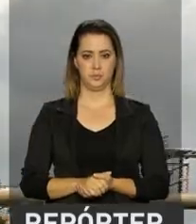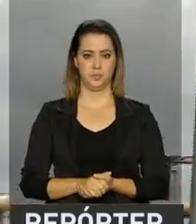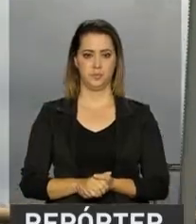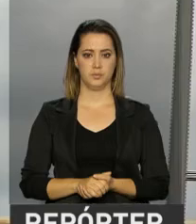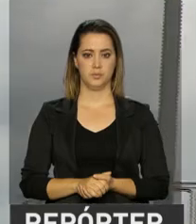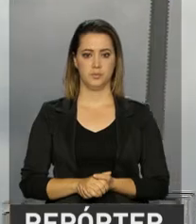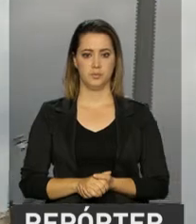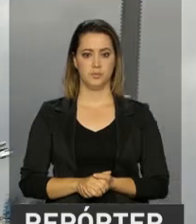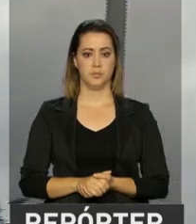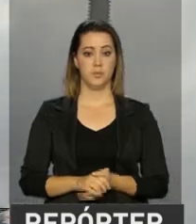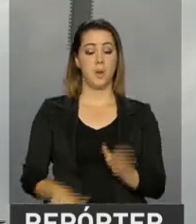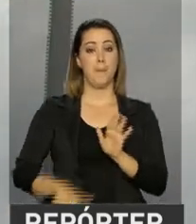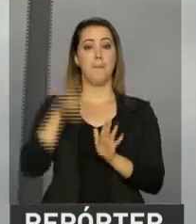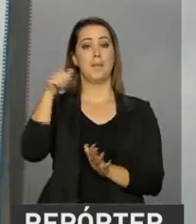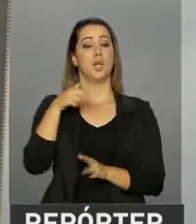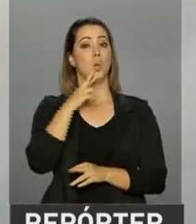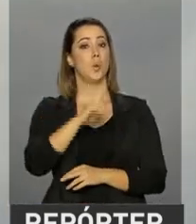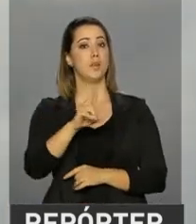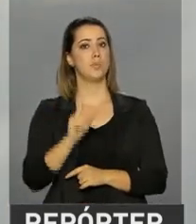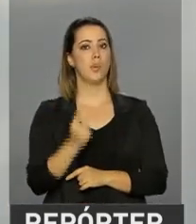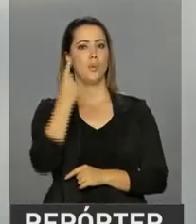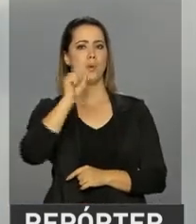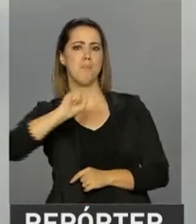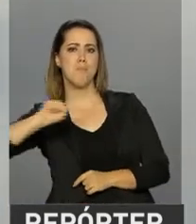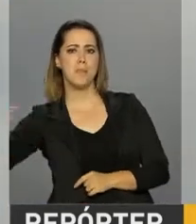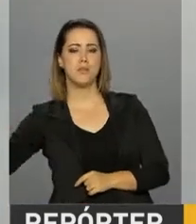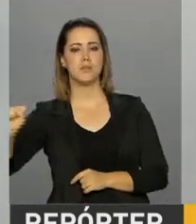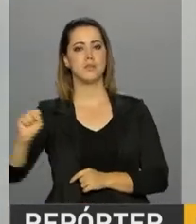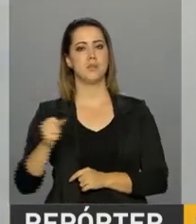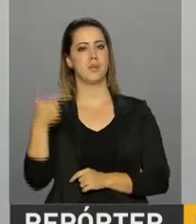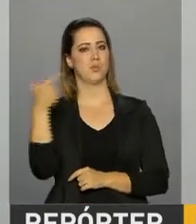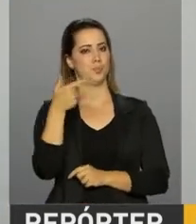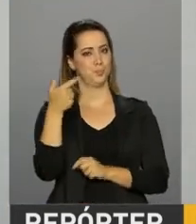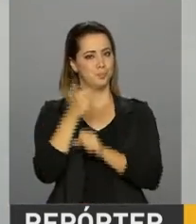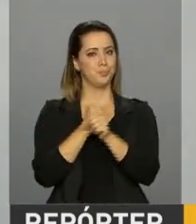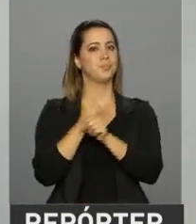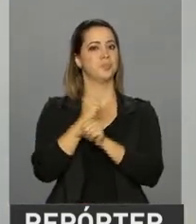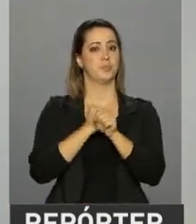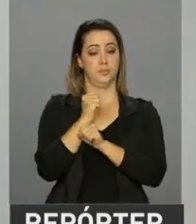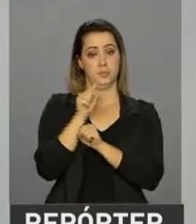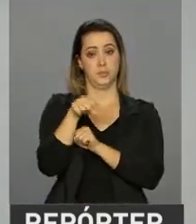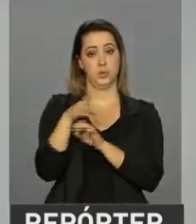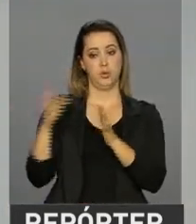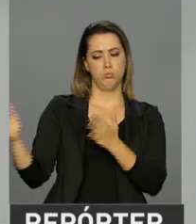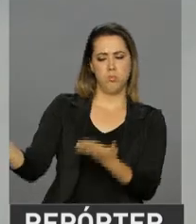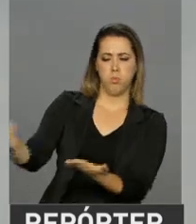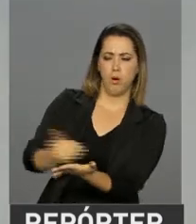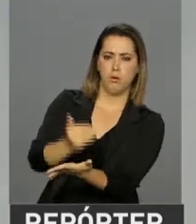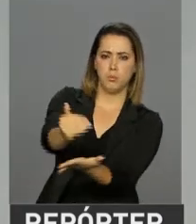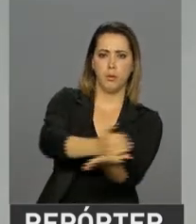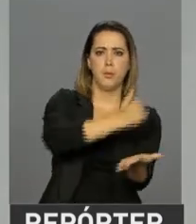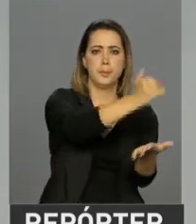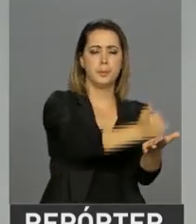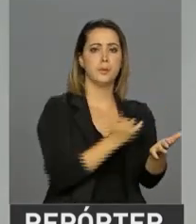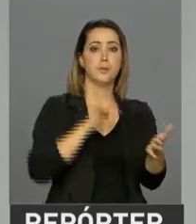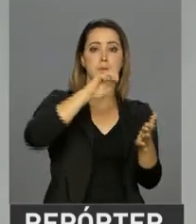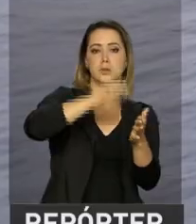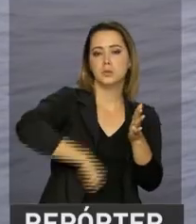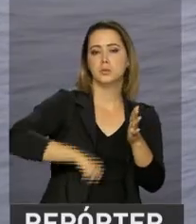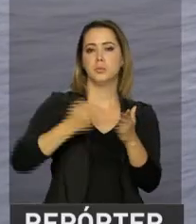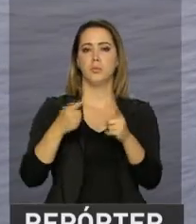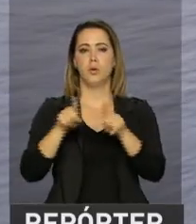é o melhor resultado para um primeiro semestre em dois anos a arrecadação do governo federal com impostos contribuições e